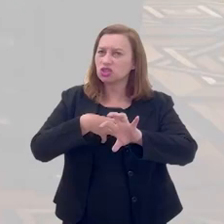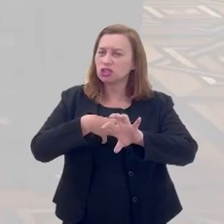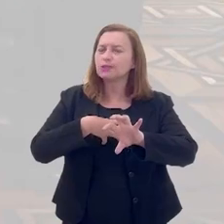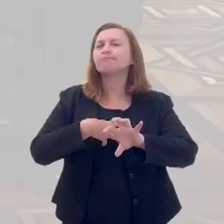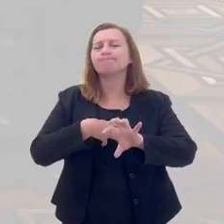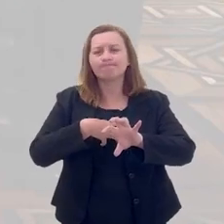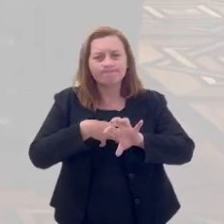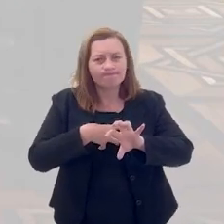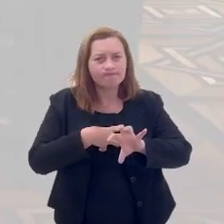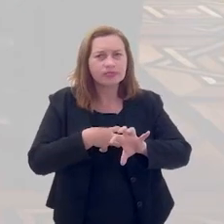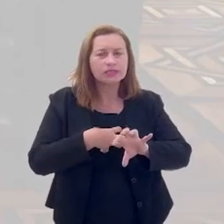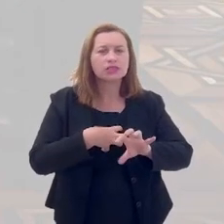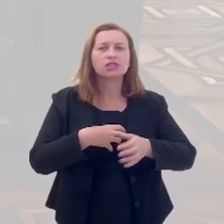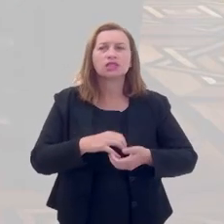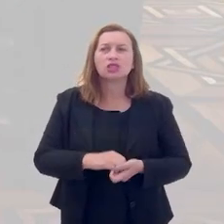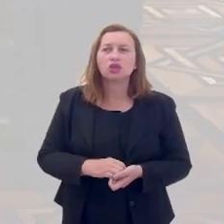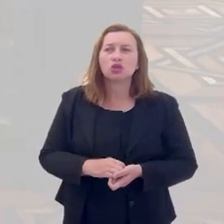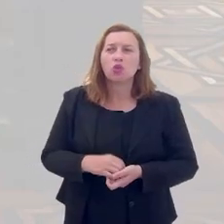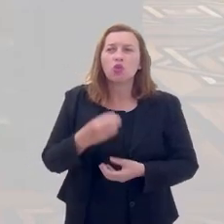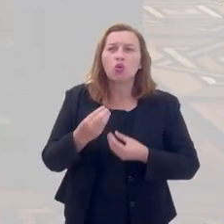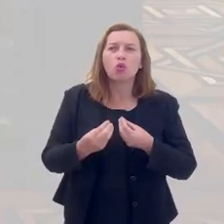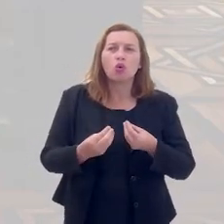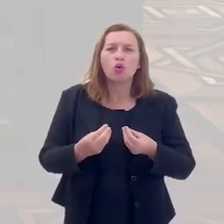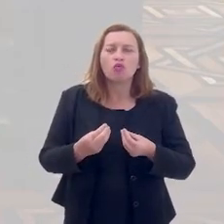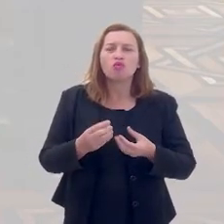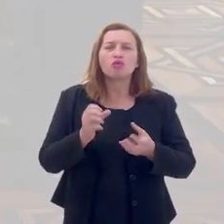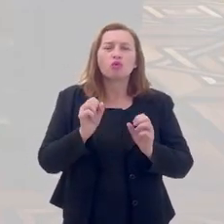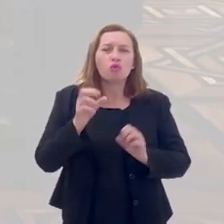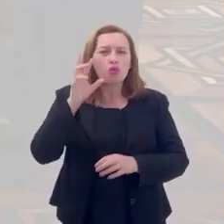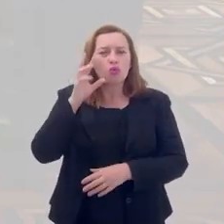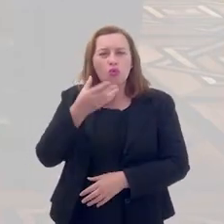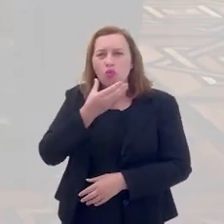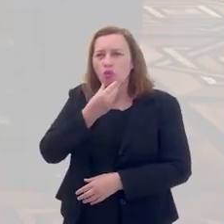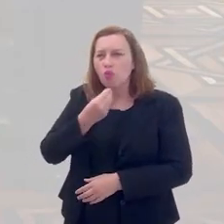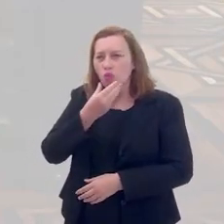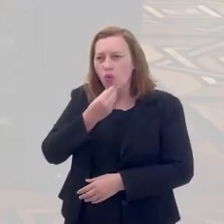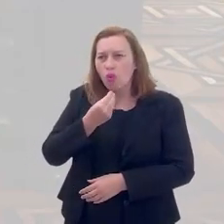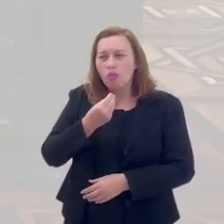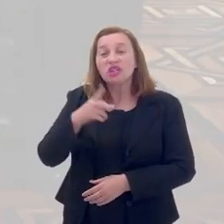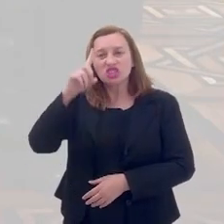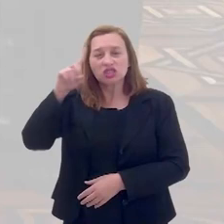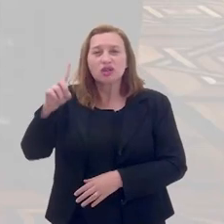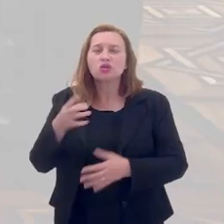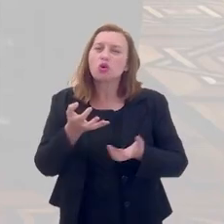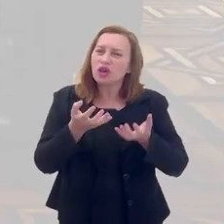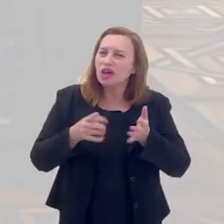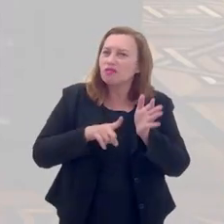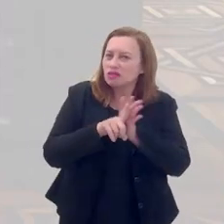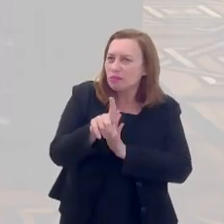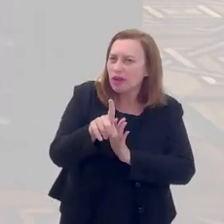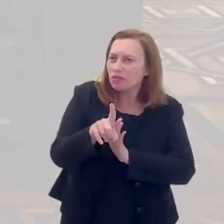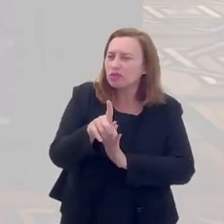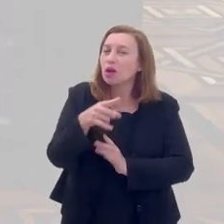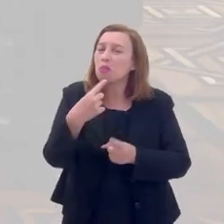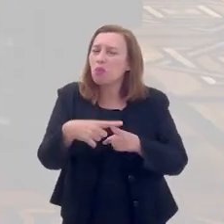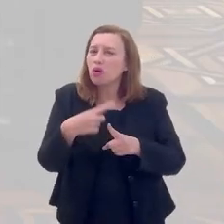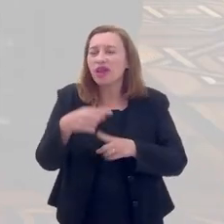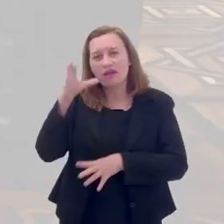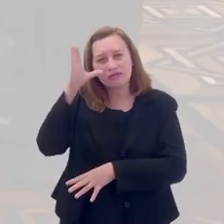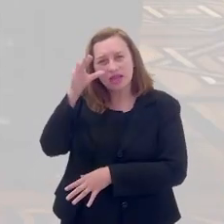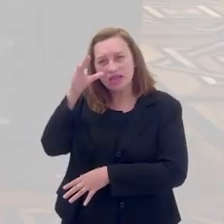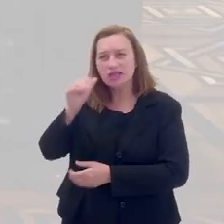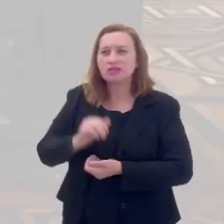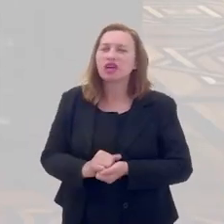homem que tem a compaixão como meta como se coloca no lugar do outro eu quero te fazer uma pergunta porque isso realmente é